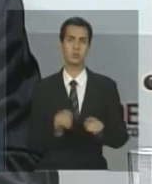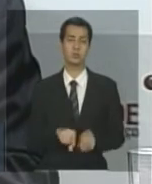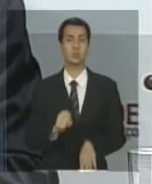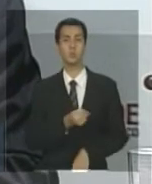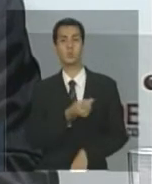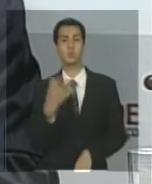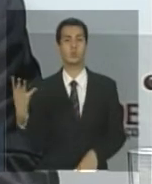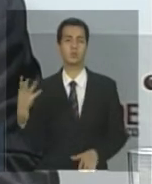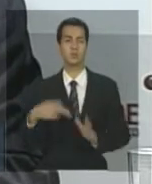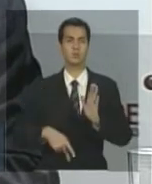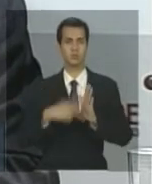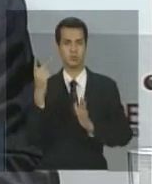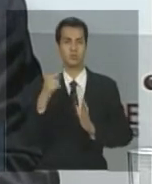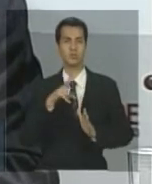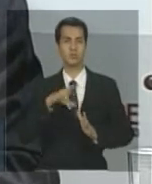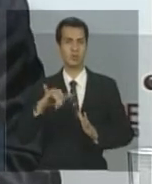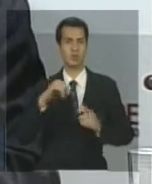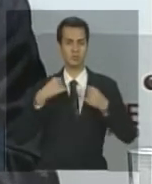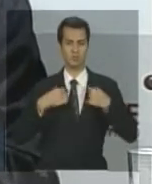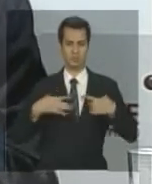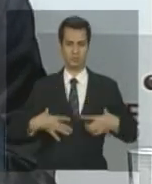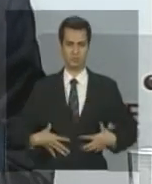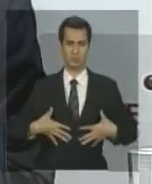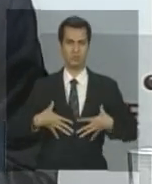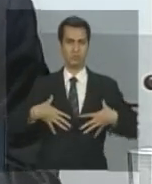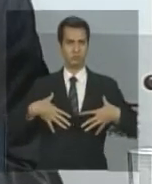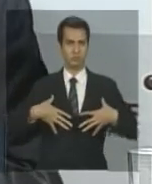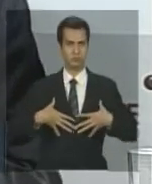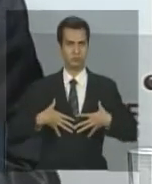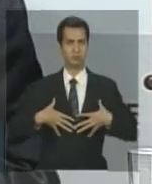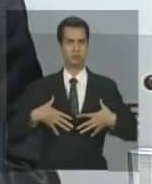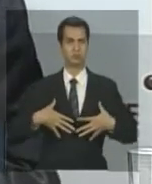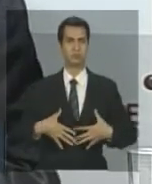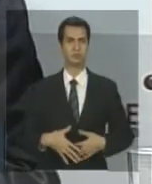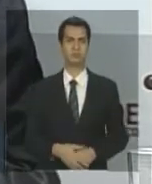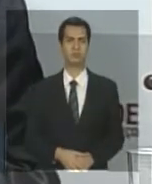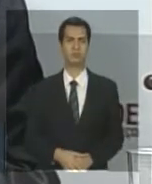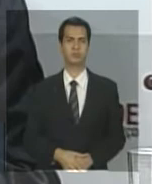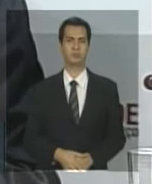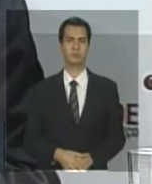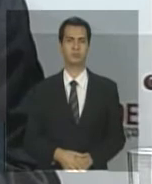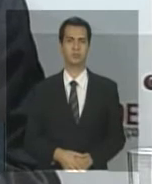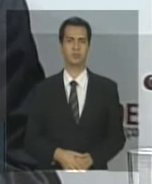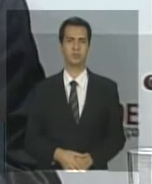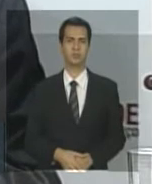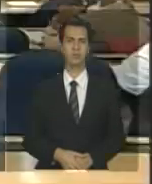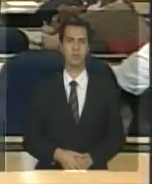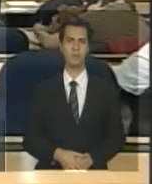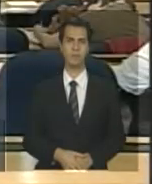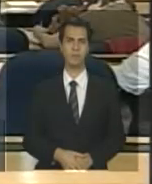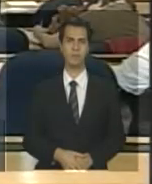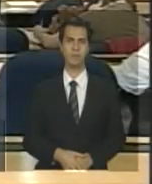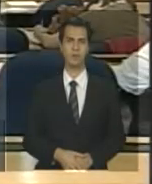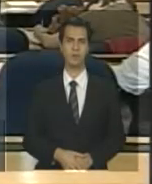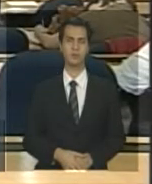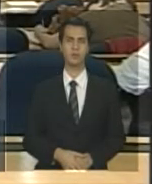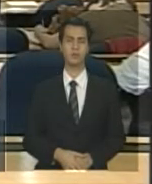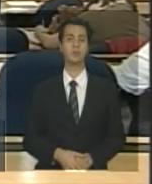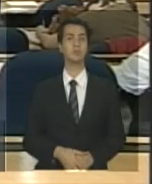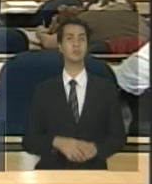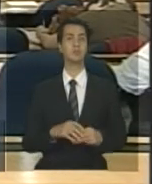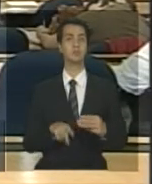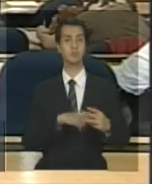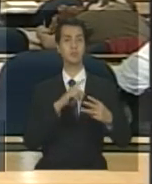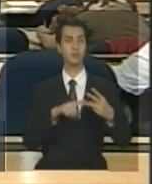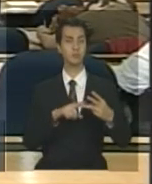de cirurgias de transplante de pulmão. Uma segunda questão é mudar a forma de financiamento também.